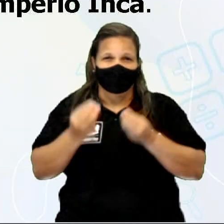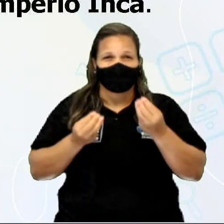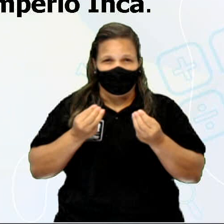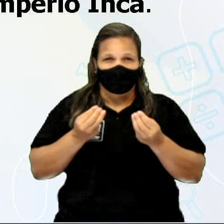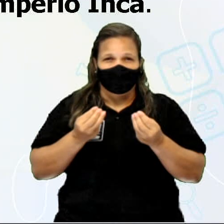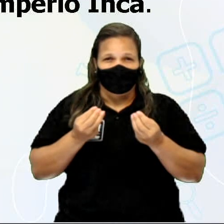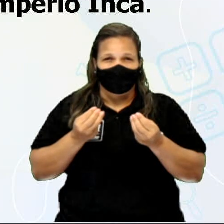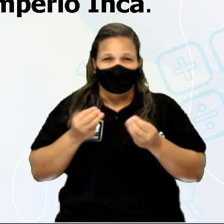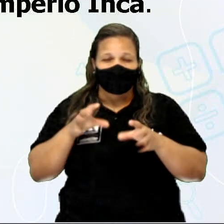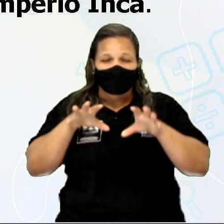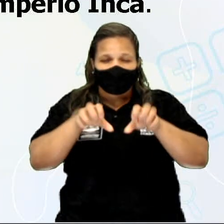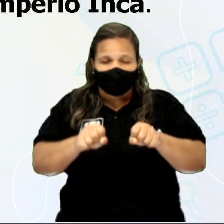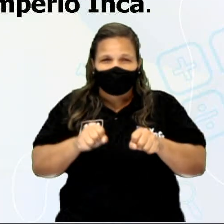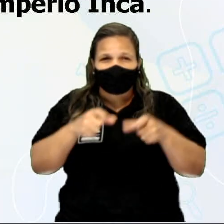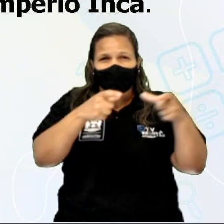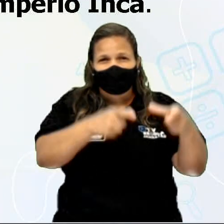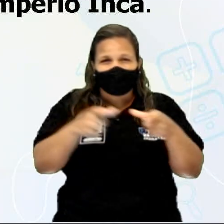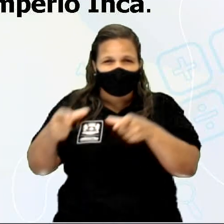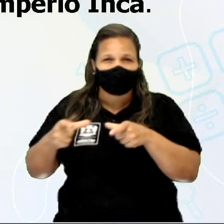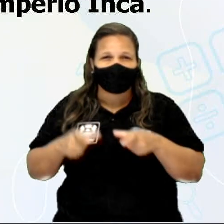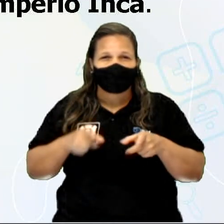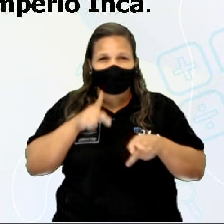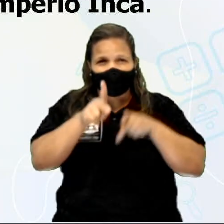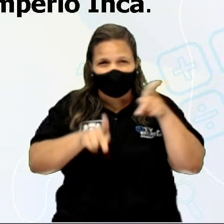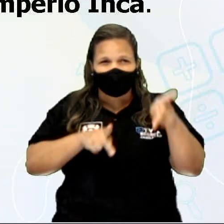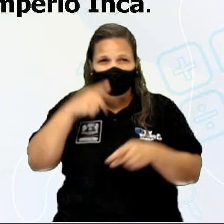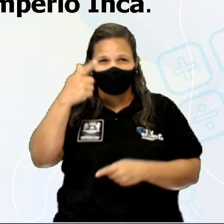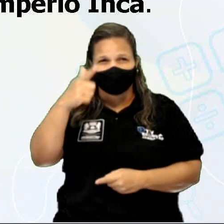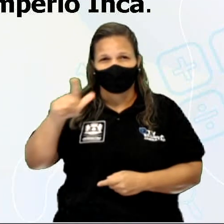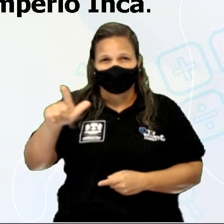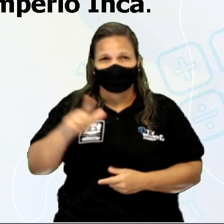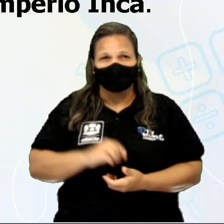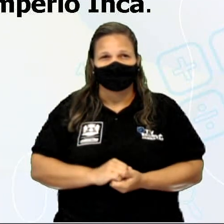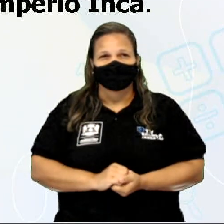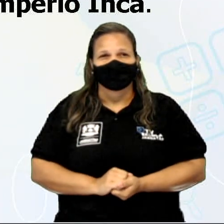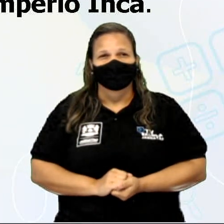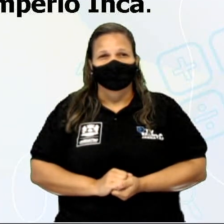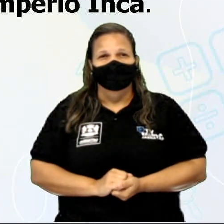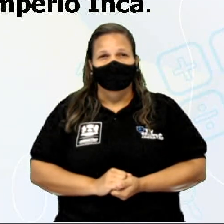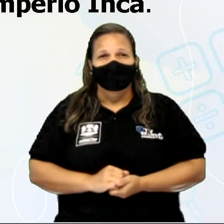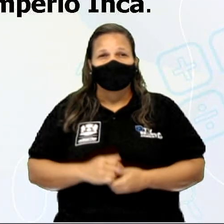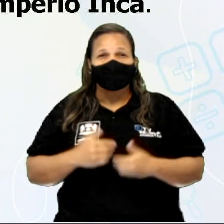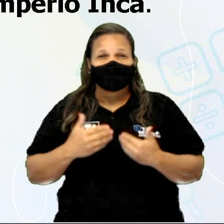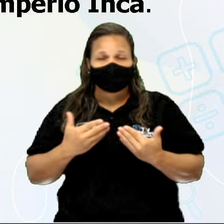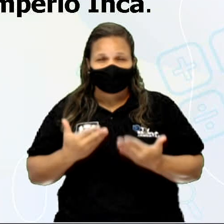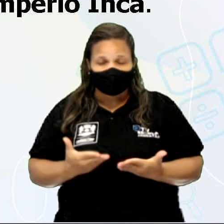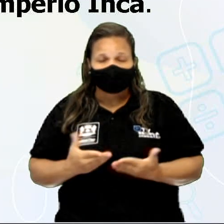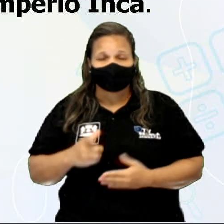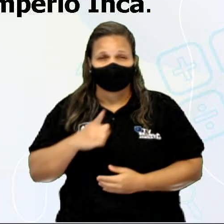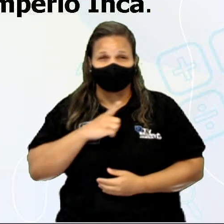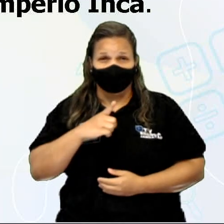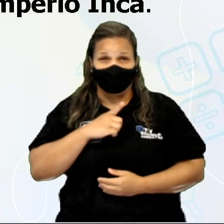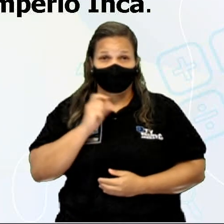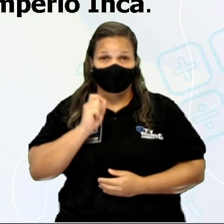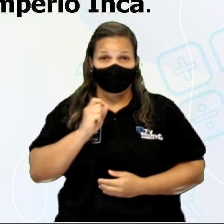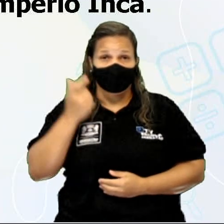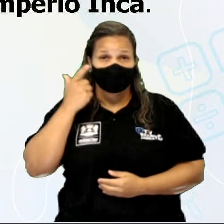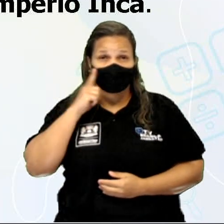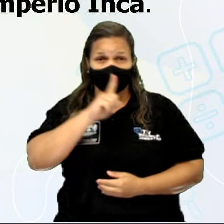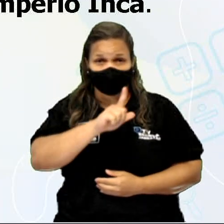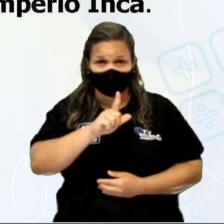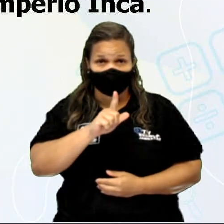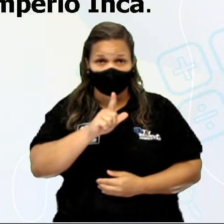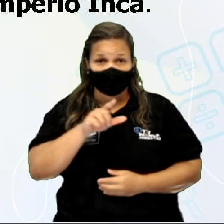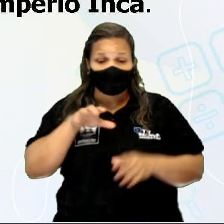dos dominadores, nós temos aí uma trupe que se estabeleceu na América Central e que se espalhou dominando o mundo da